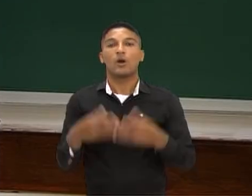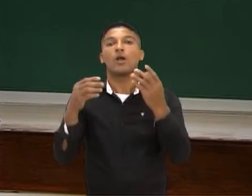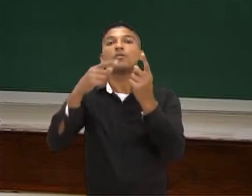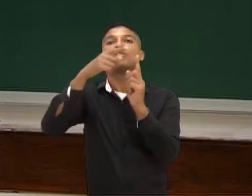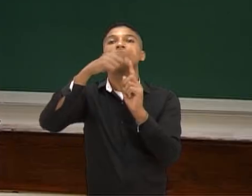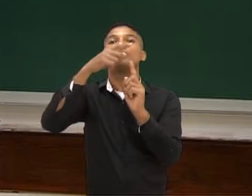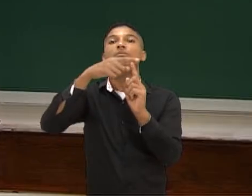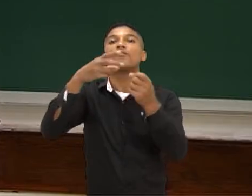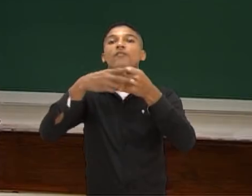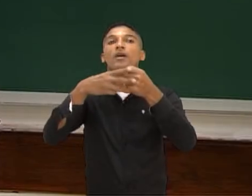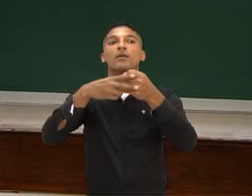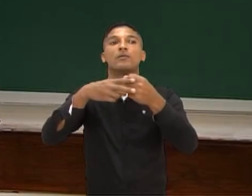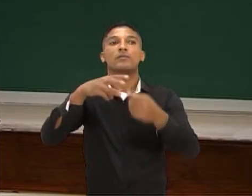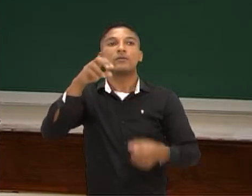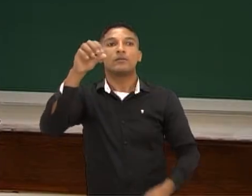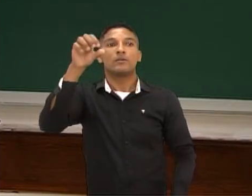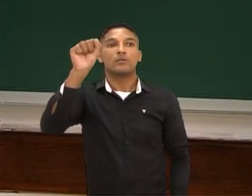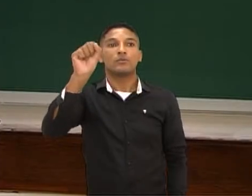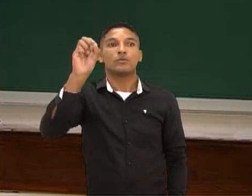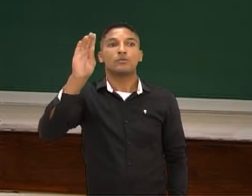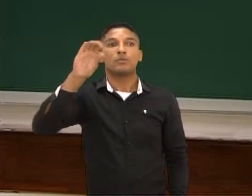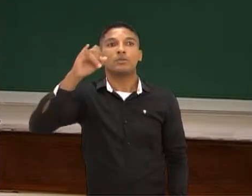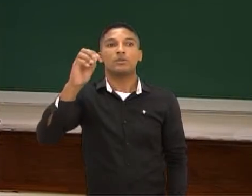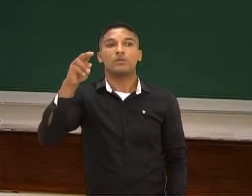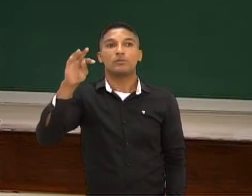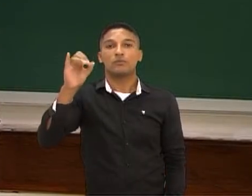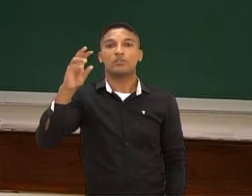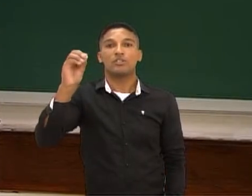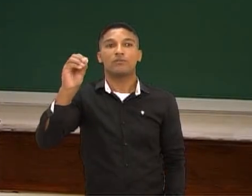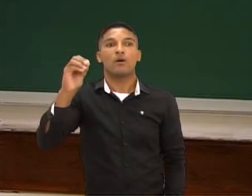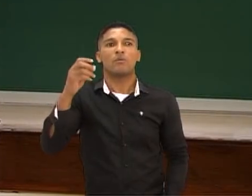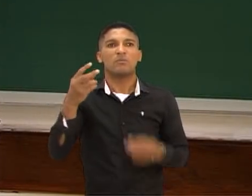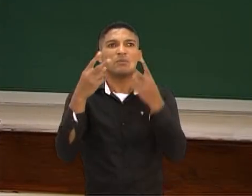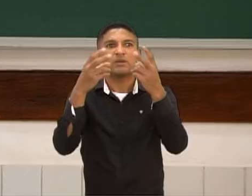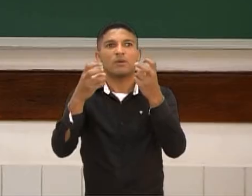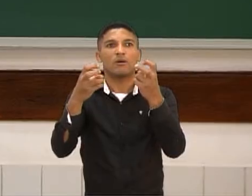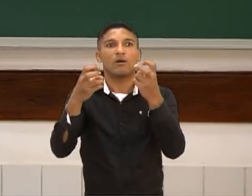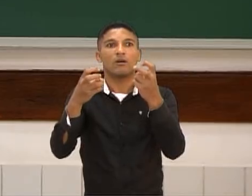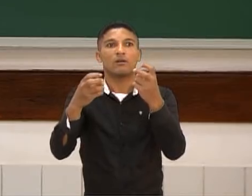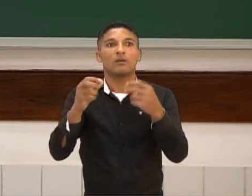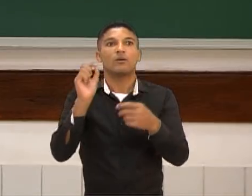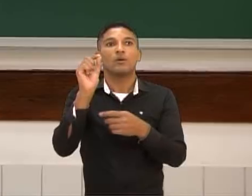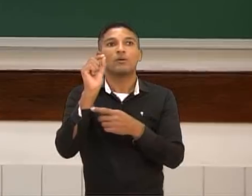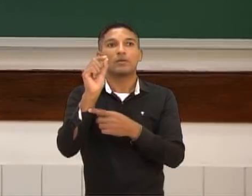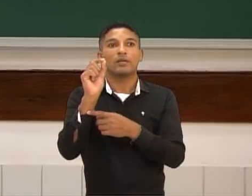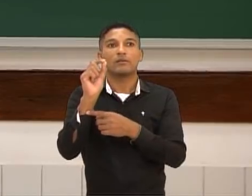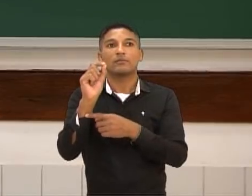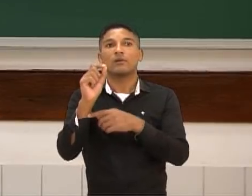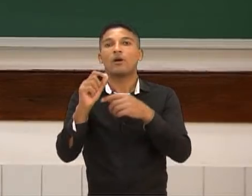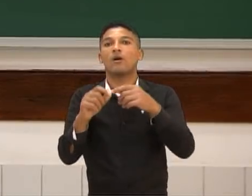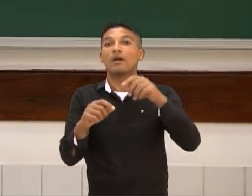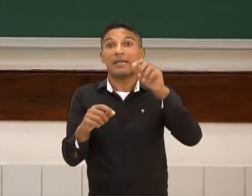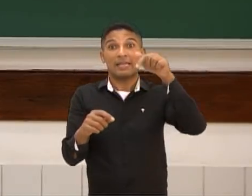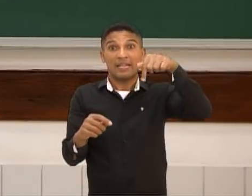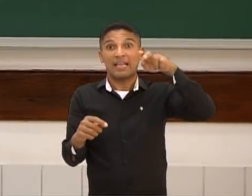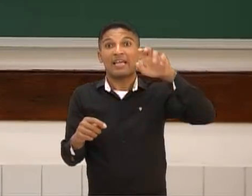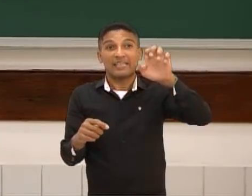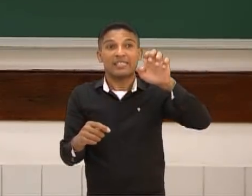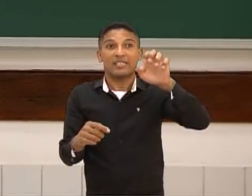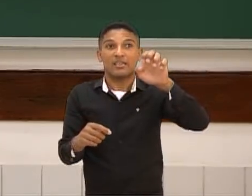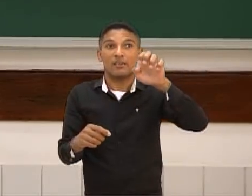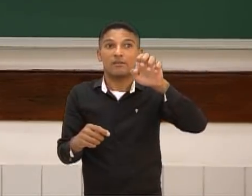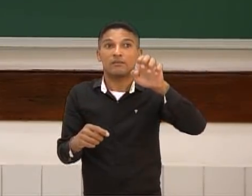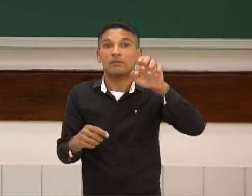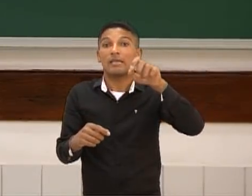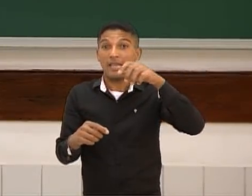Aí a gente tem a construção do imperativo afirmativo. Certo? É um exercício que requer um pouco de treinamento para a gente poder se apropriar, até que a gente